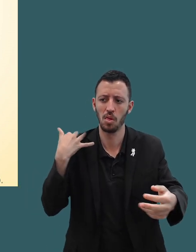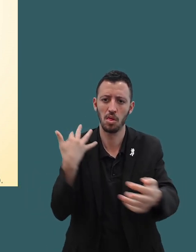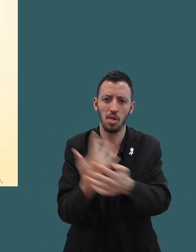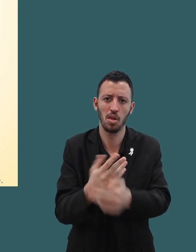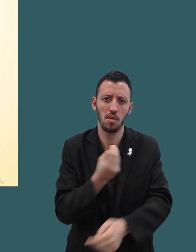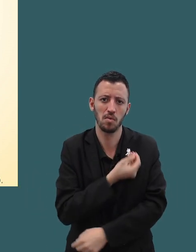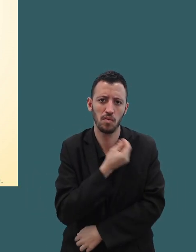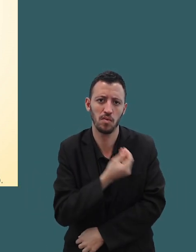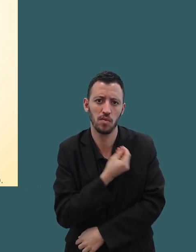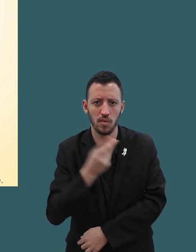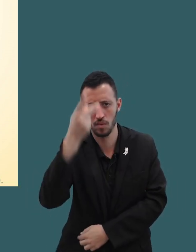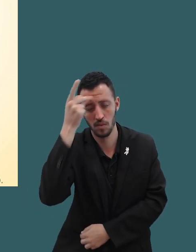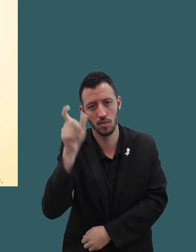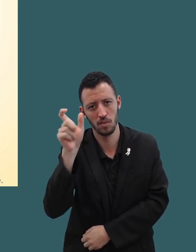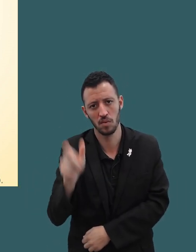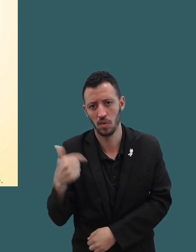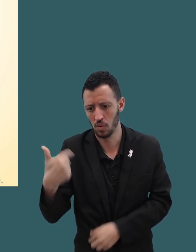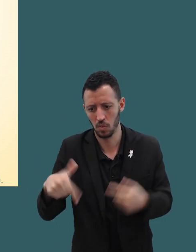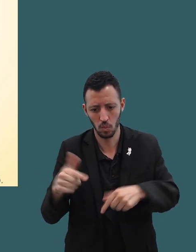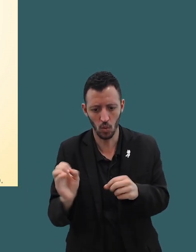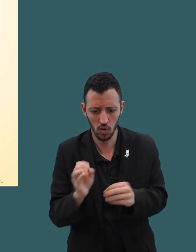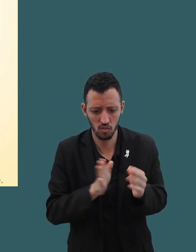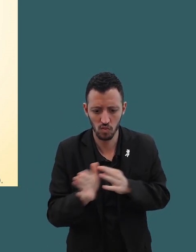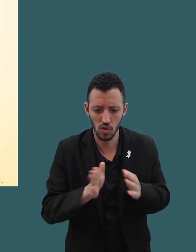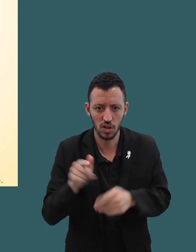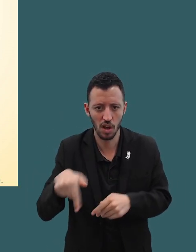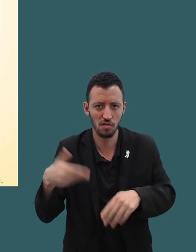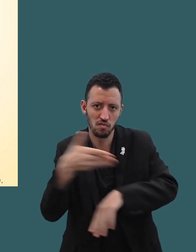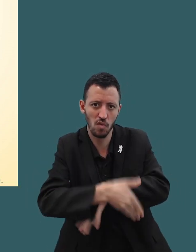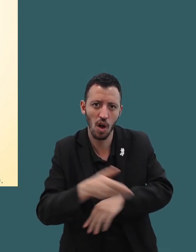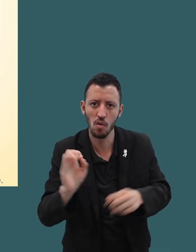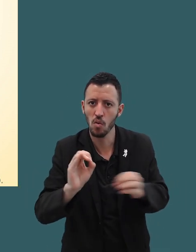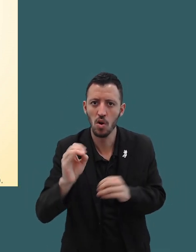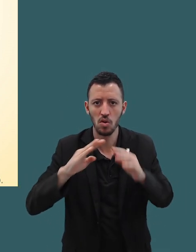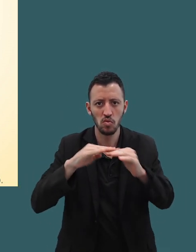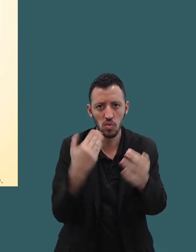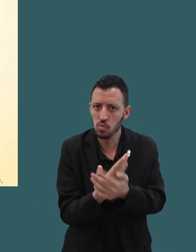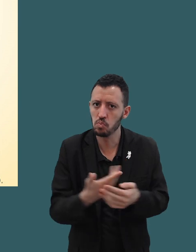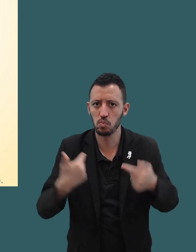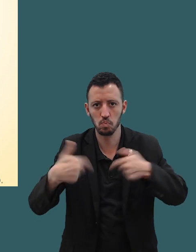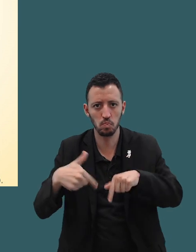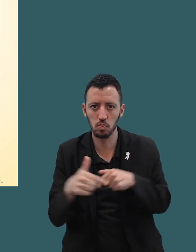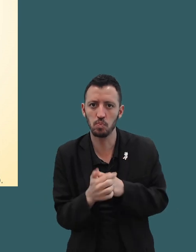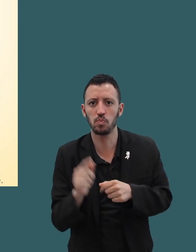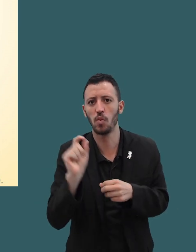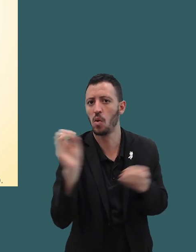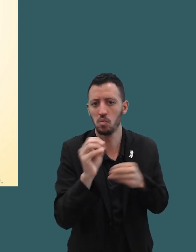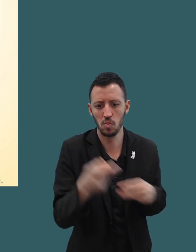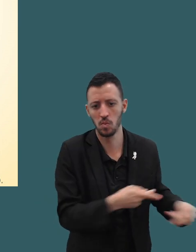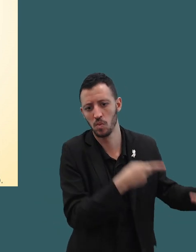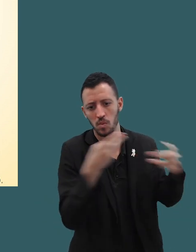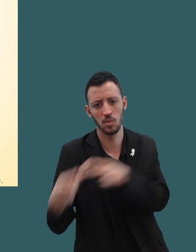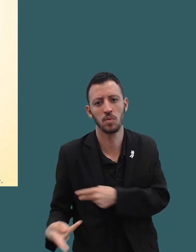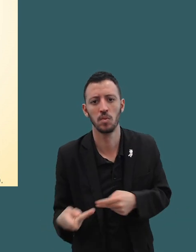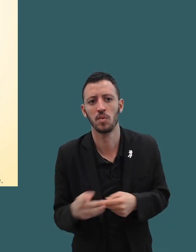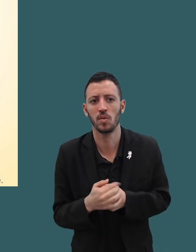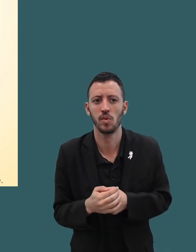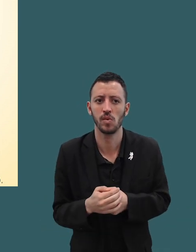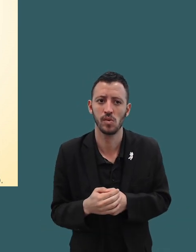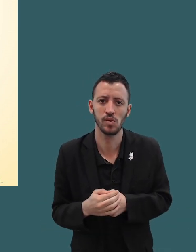vida. Então, uma pessoa que não teve acesso à escola, que não teve acesso a participar